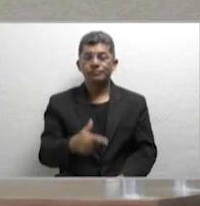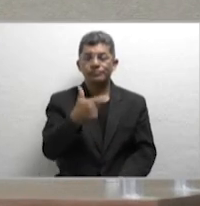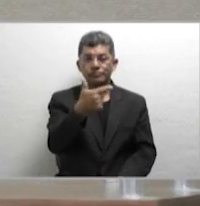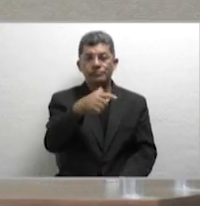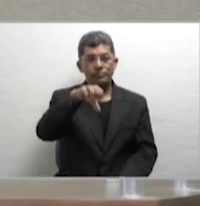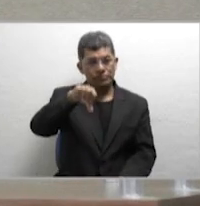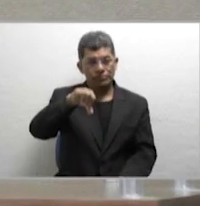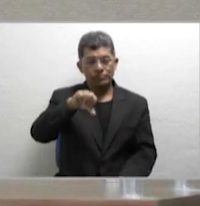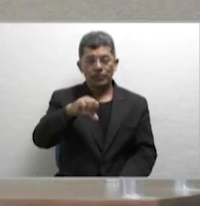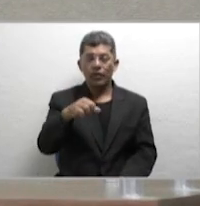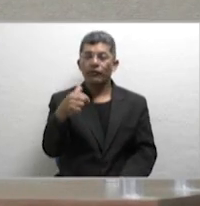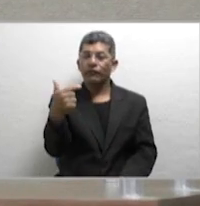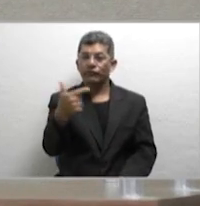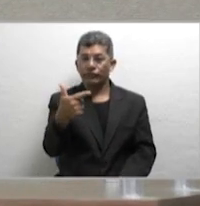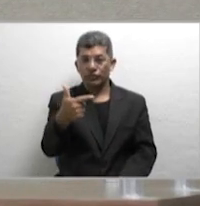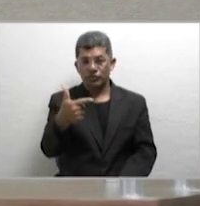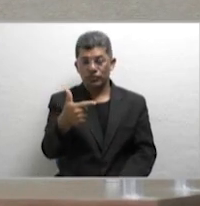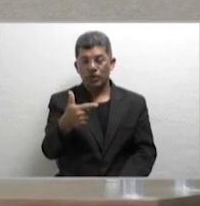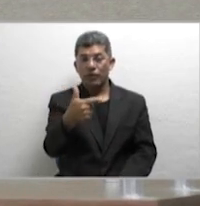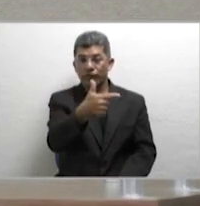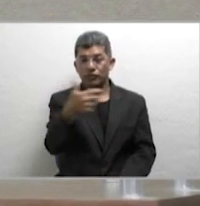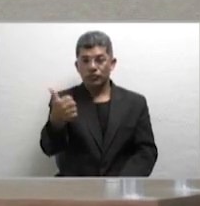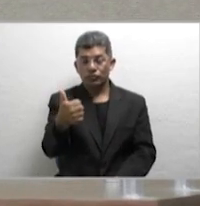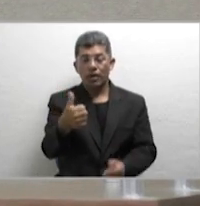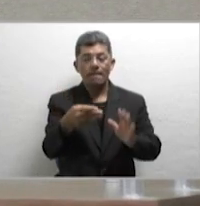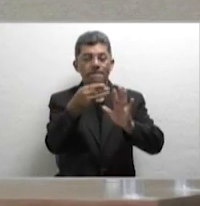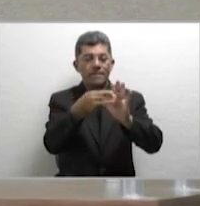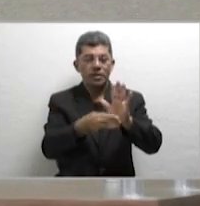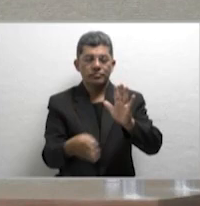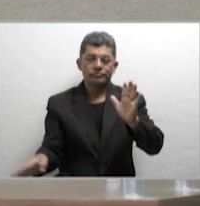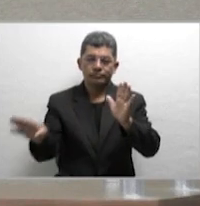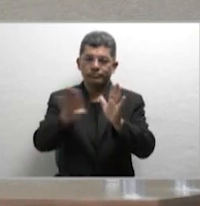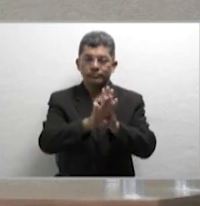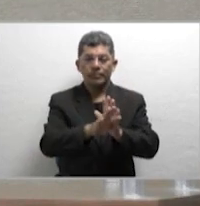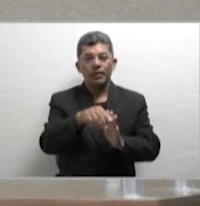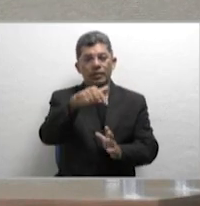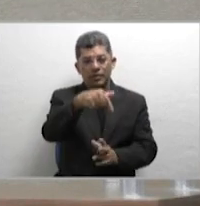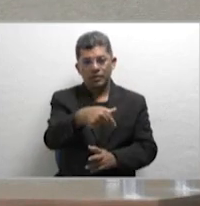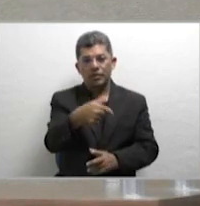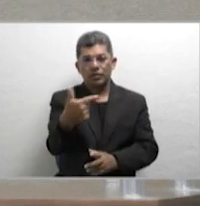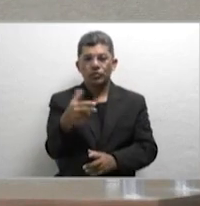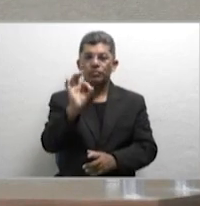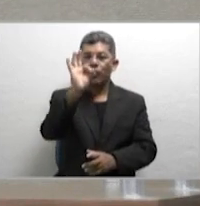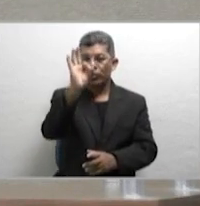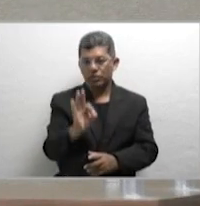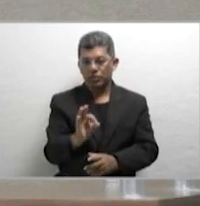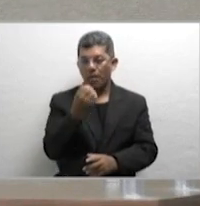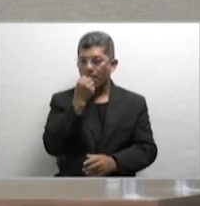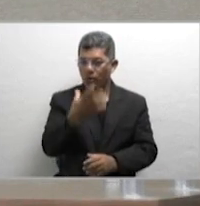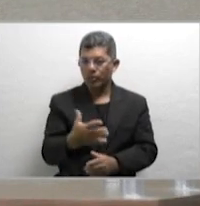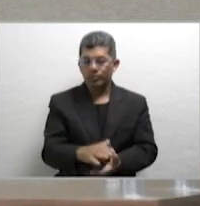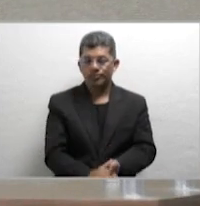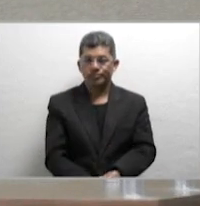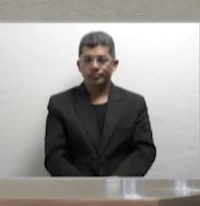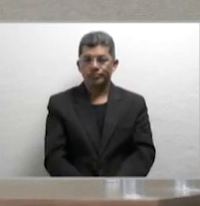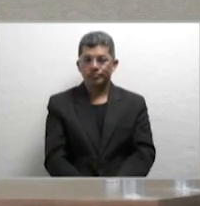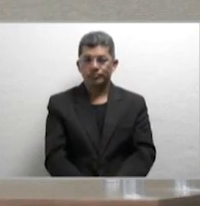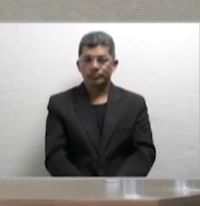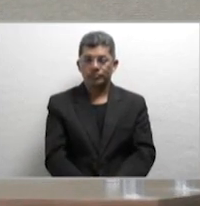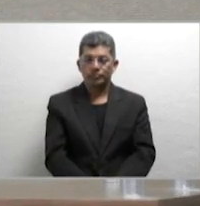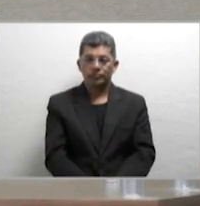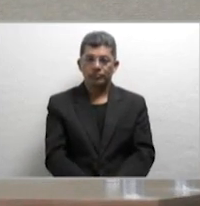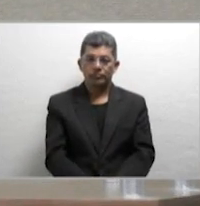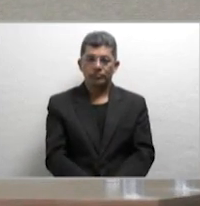21 deles bateram a meta em 2022, alcançando 72% de eficácia.